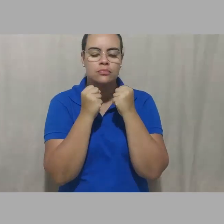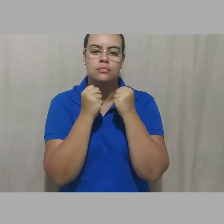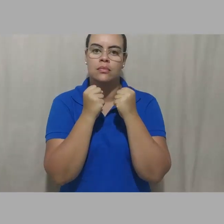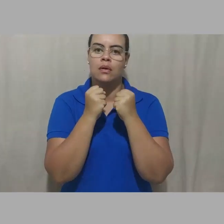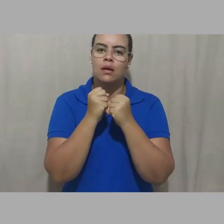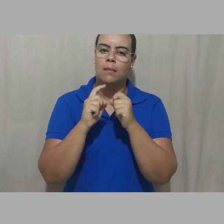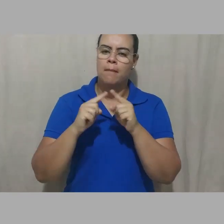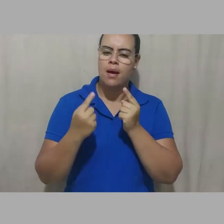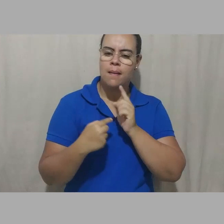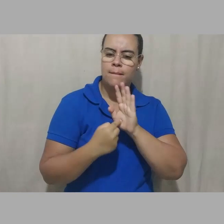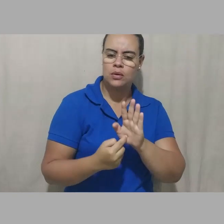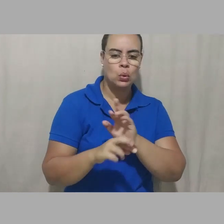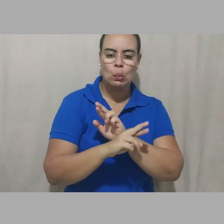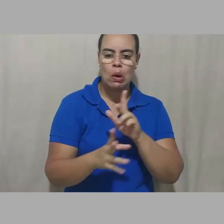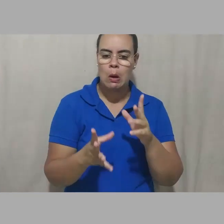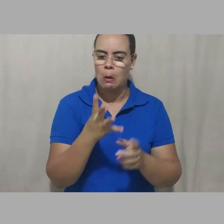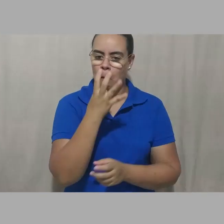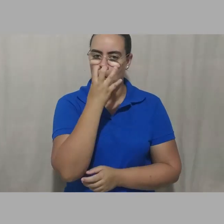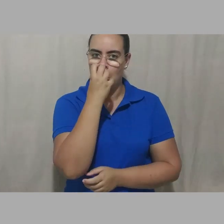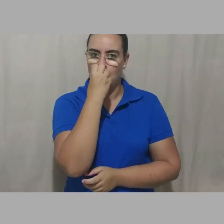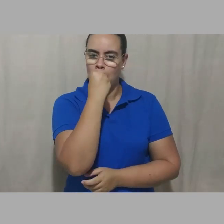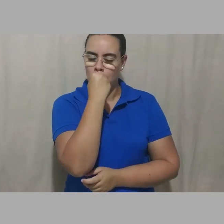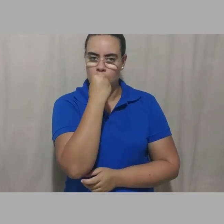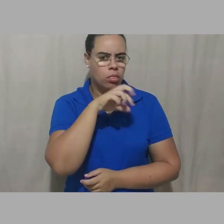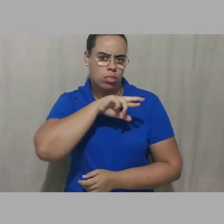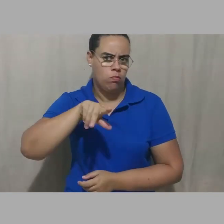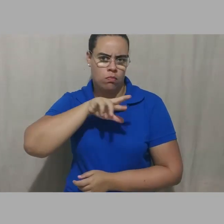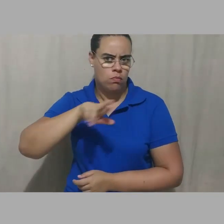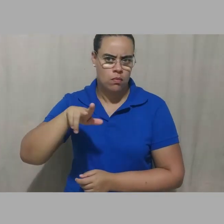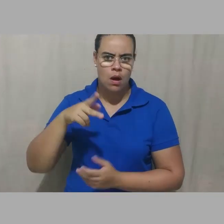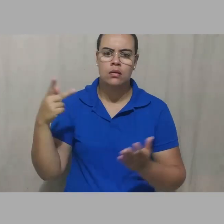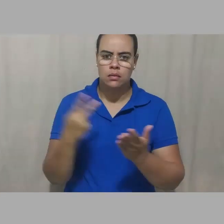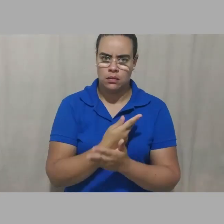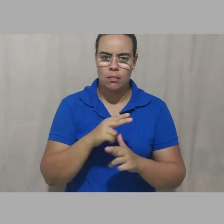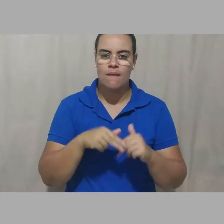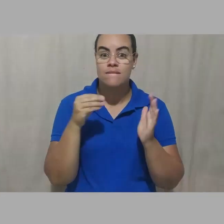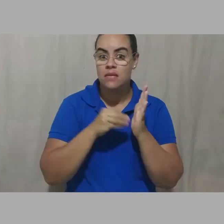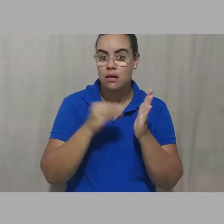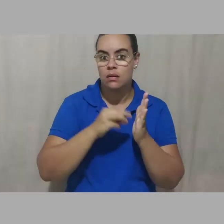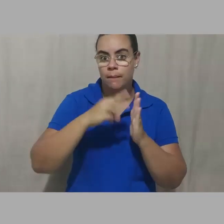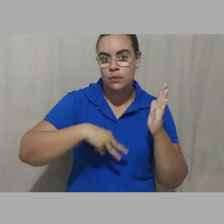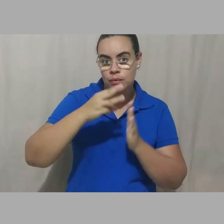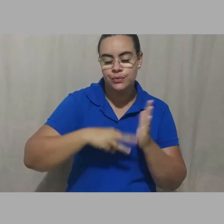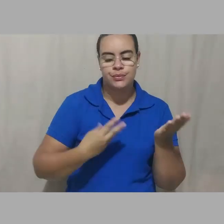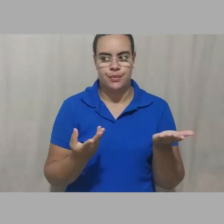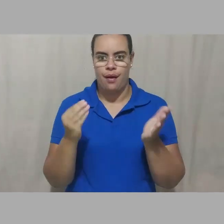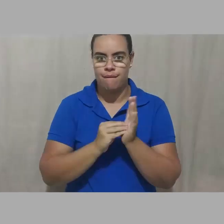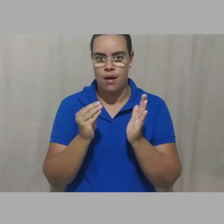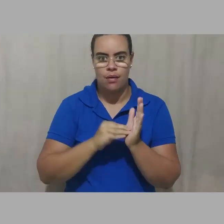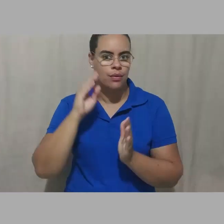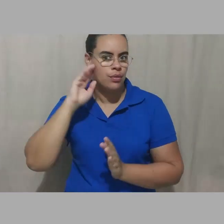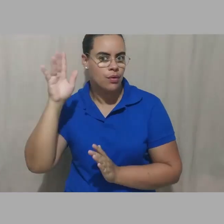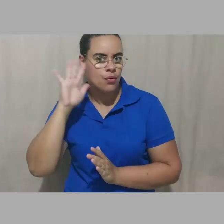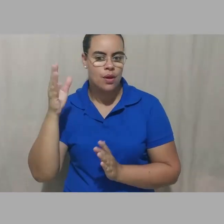eles colocam isso não como um silêncio de Clio que acontece devido à falta de metodologia, à falta